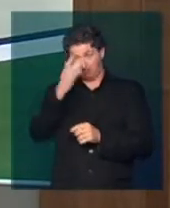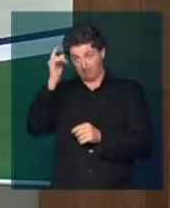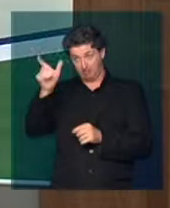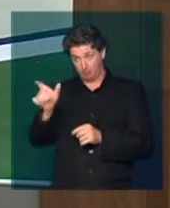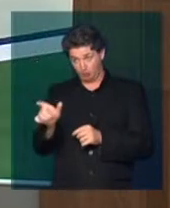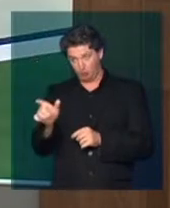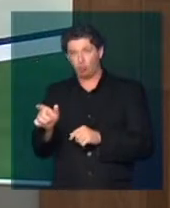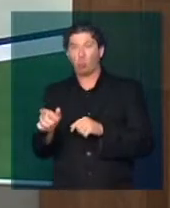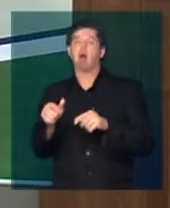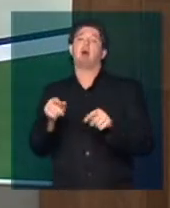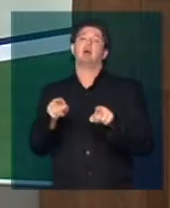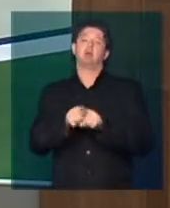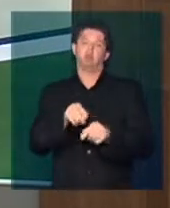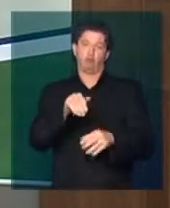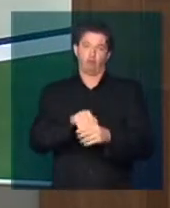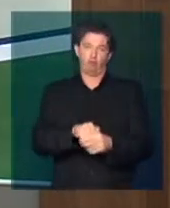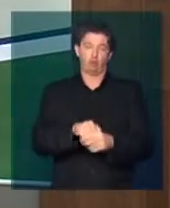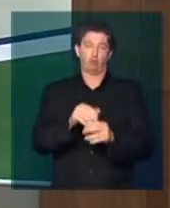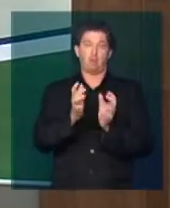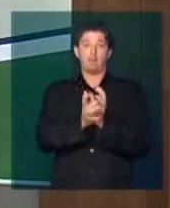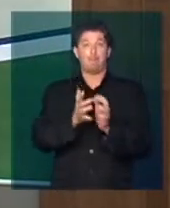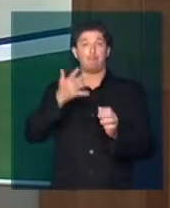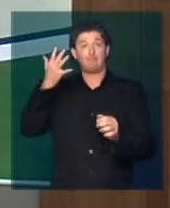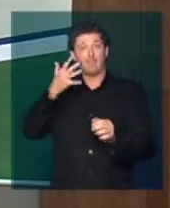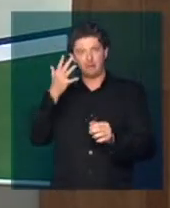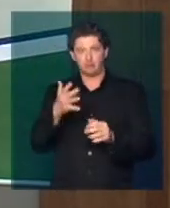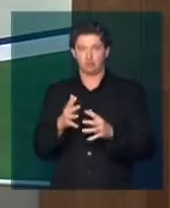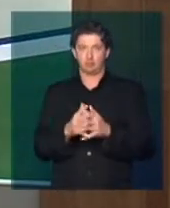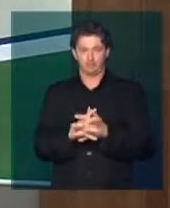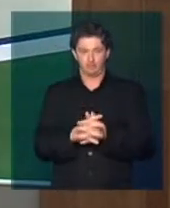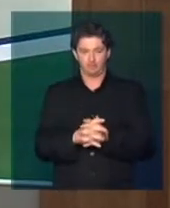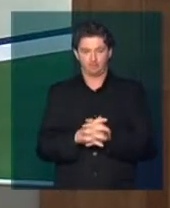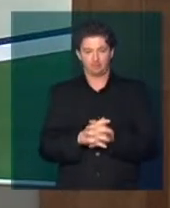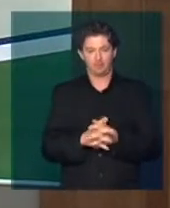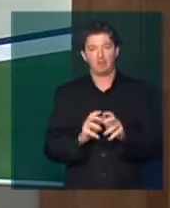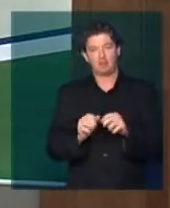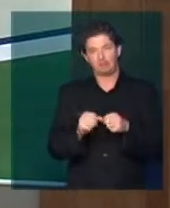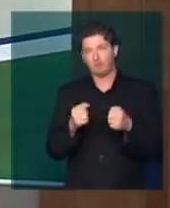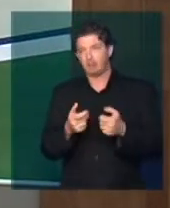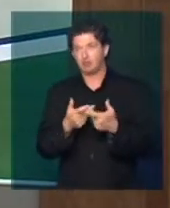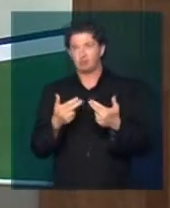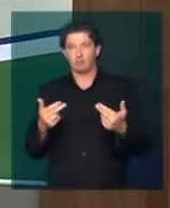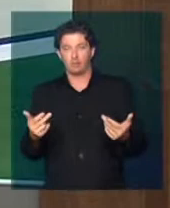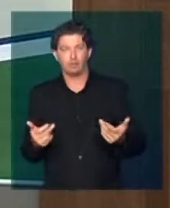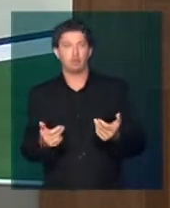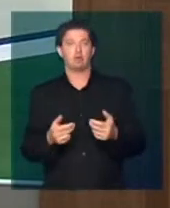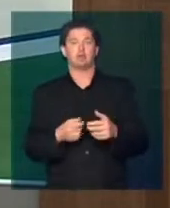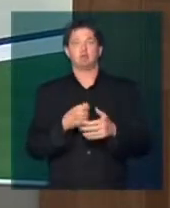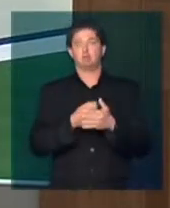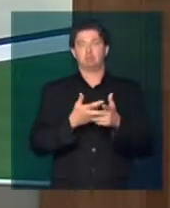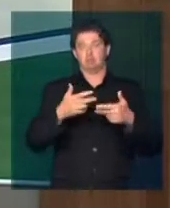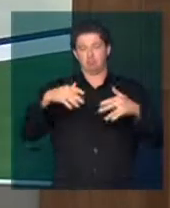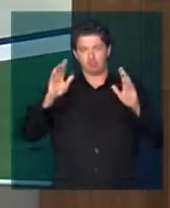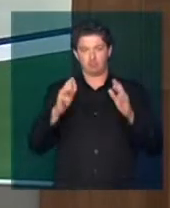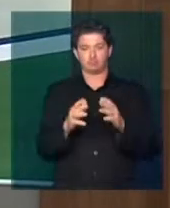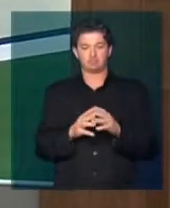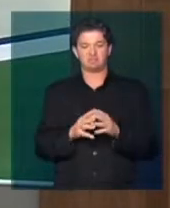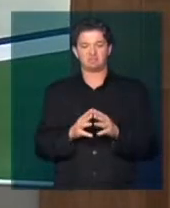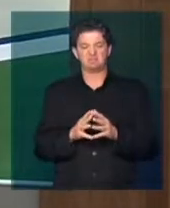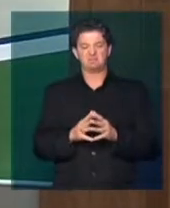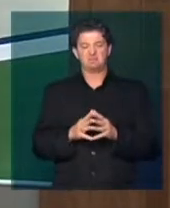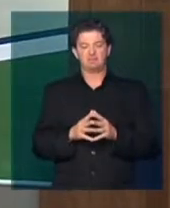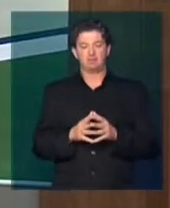do distrito e haveria um voto no partido do Estado, que defende uma causa, uma luta, uma bandeira. Então, teria